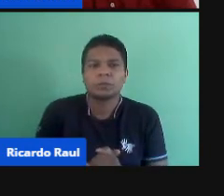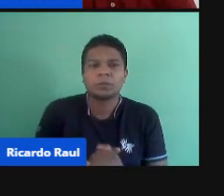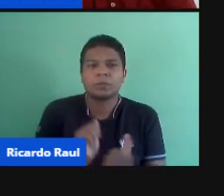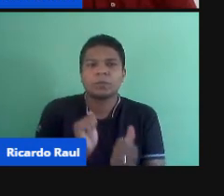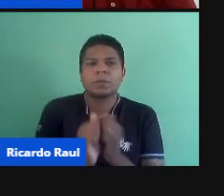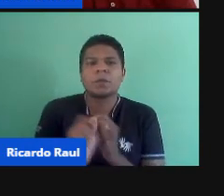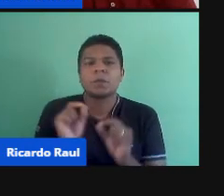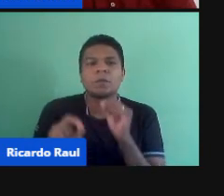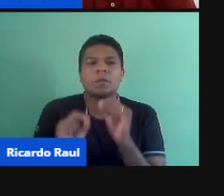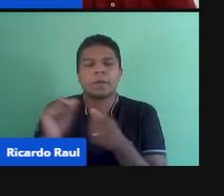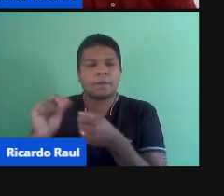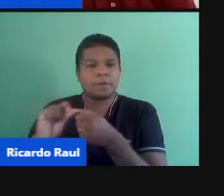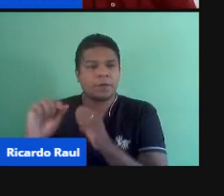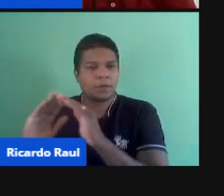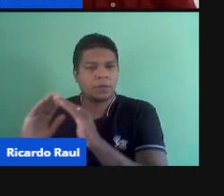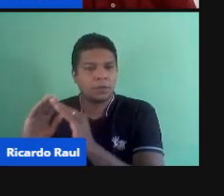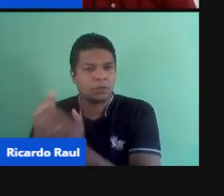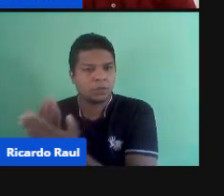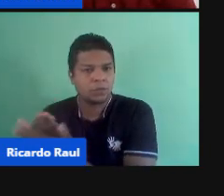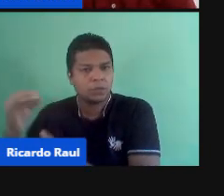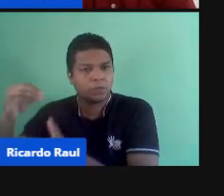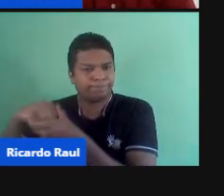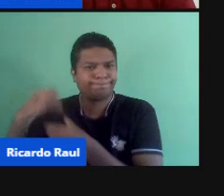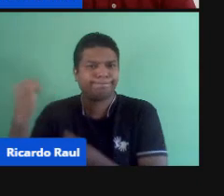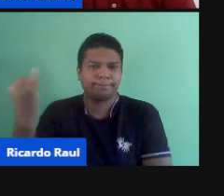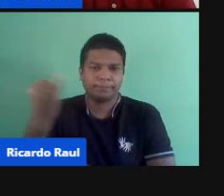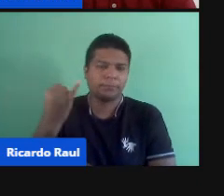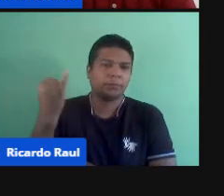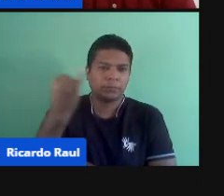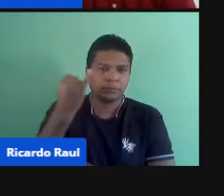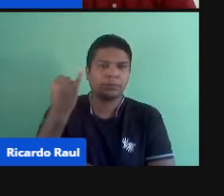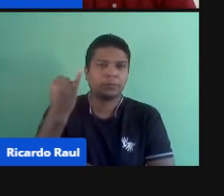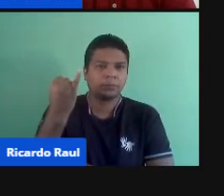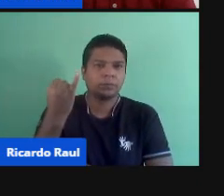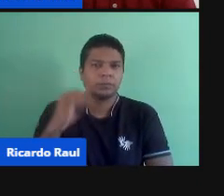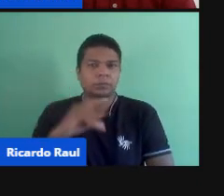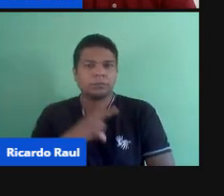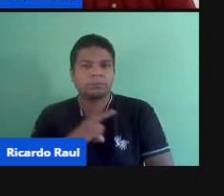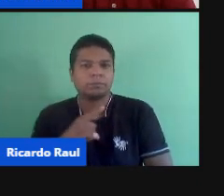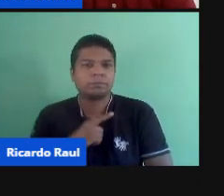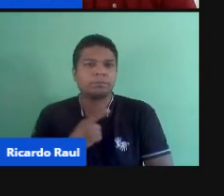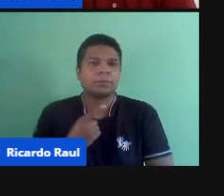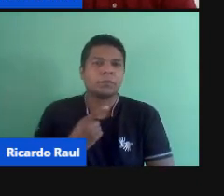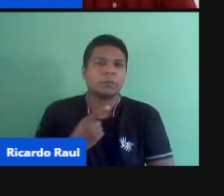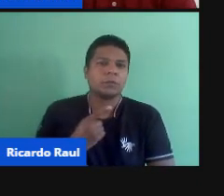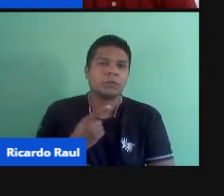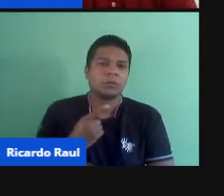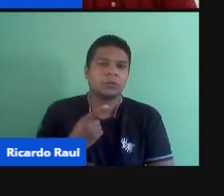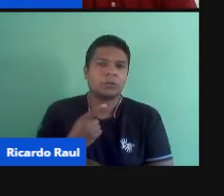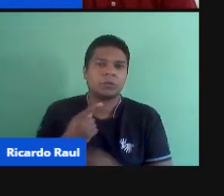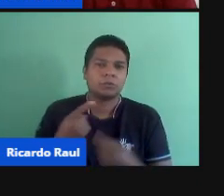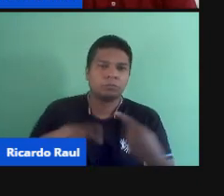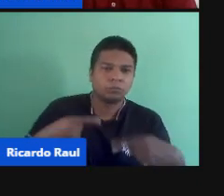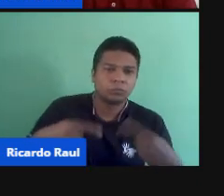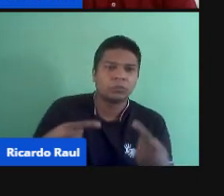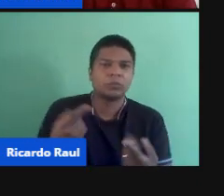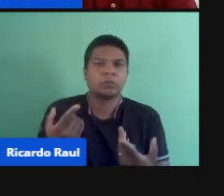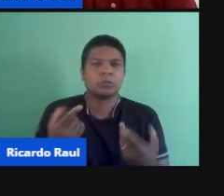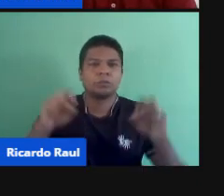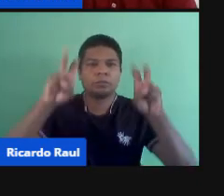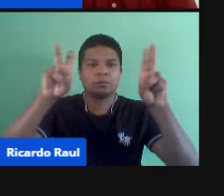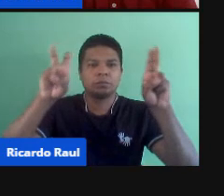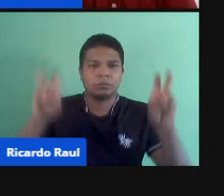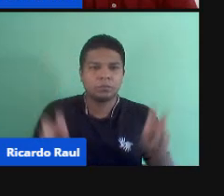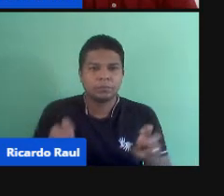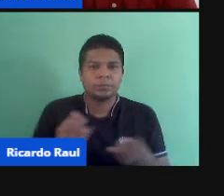né? Isso é muito importante para que a gente possa ter e discutir esses fatos aí. Bom,